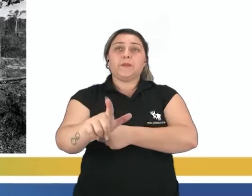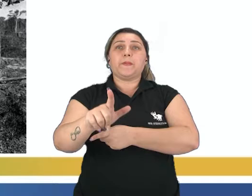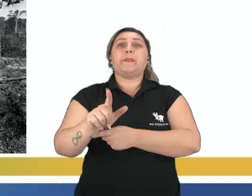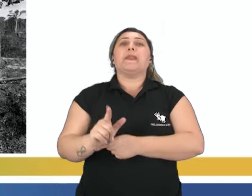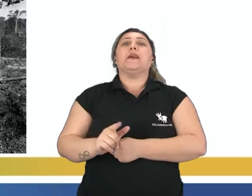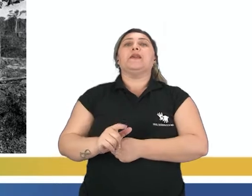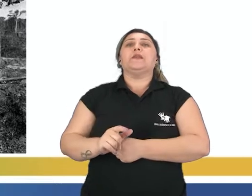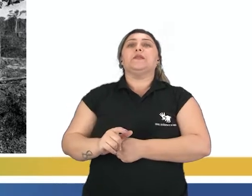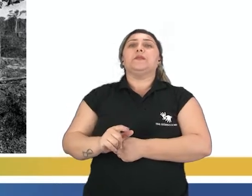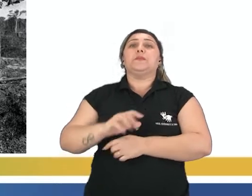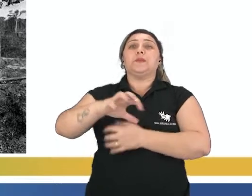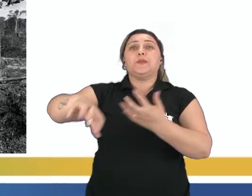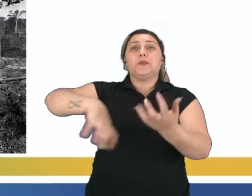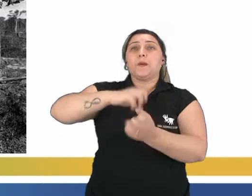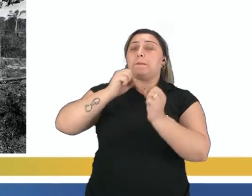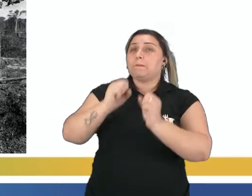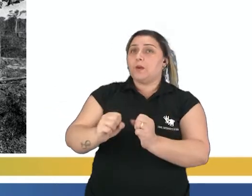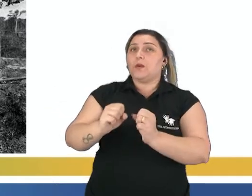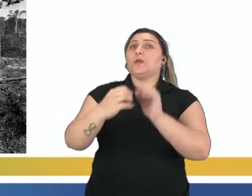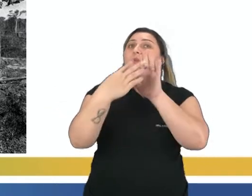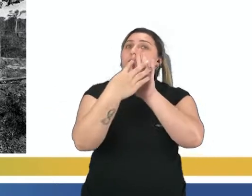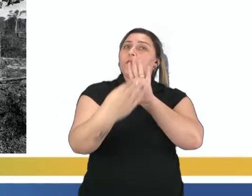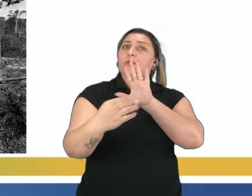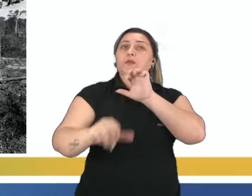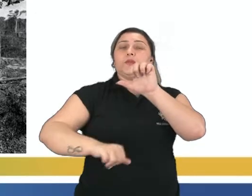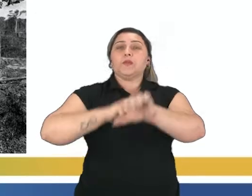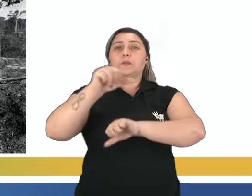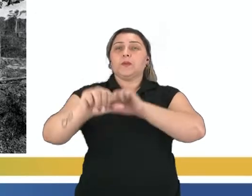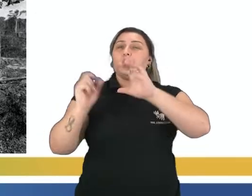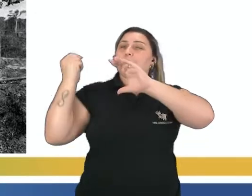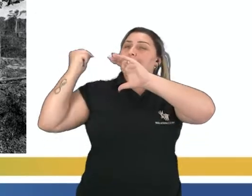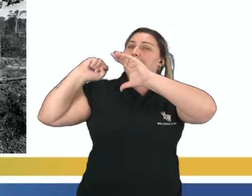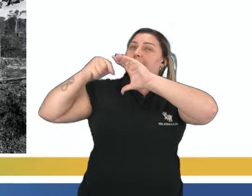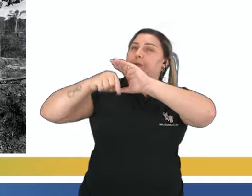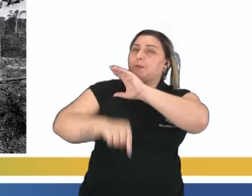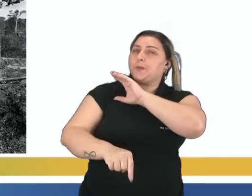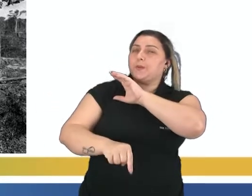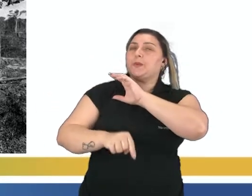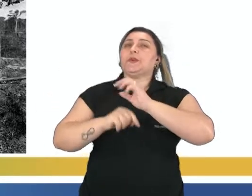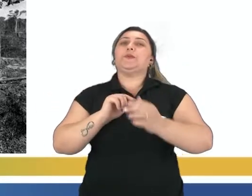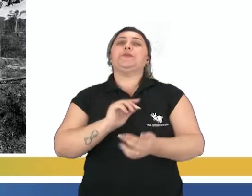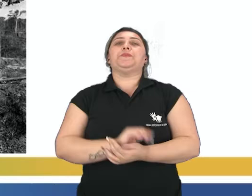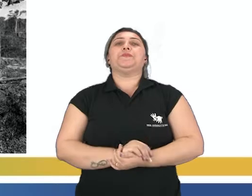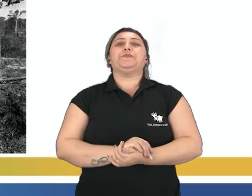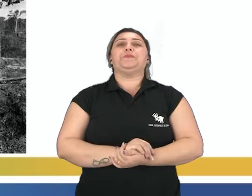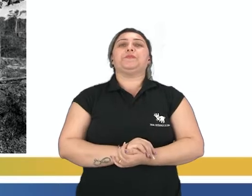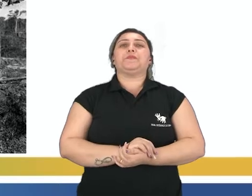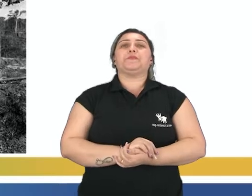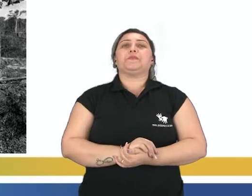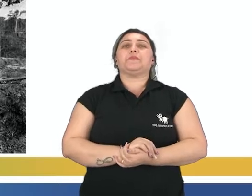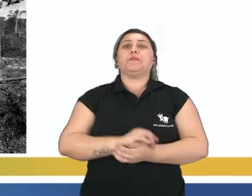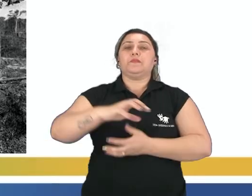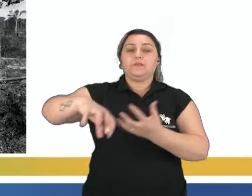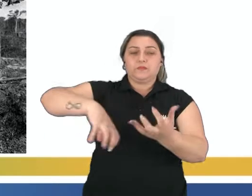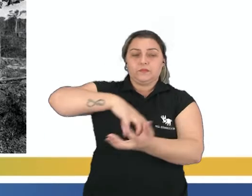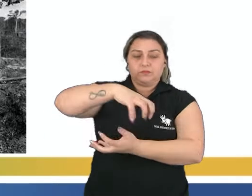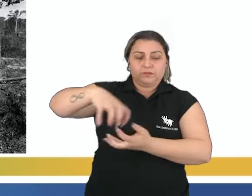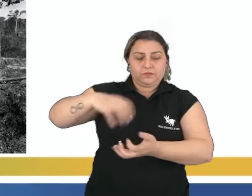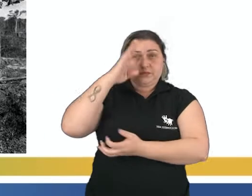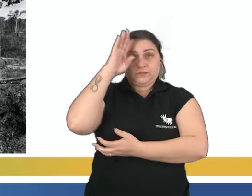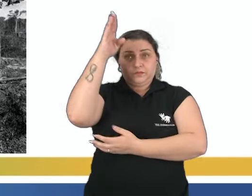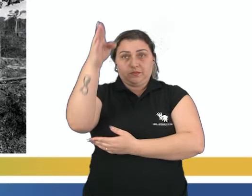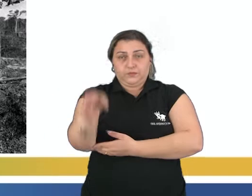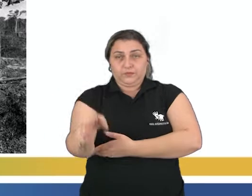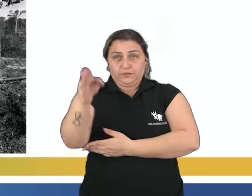sentido figurado, uma revolução pode ser o sinal de uma transformação profunda. Então, revolução, principalmente